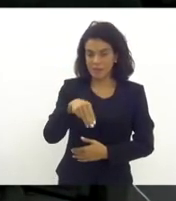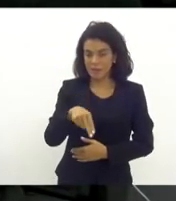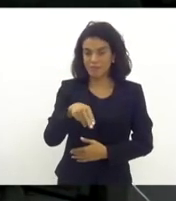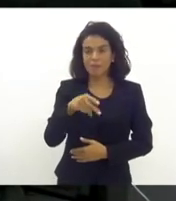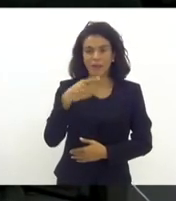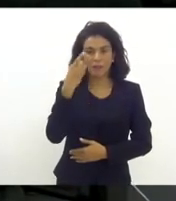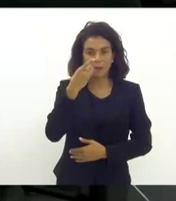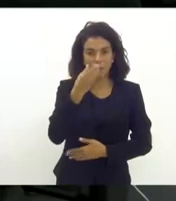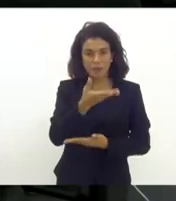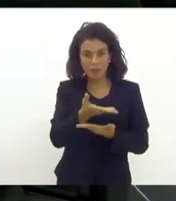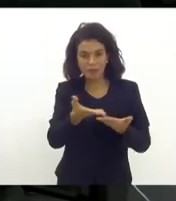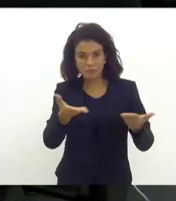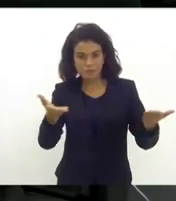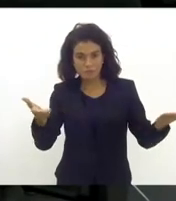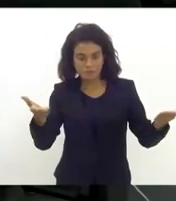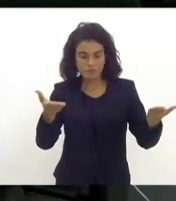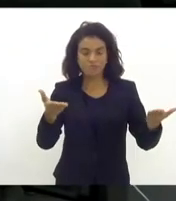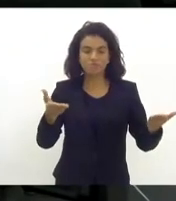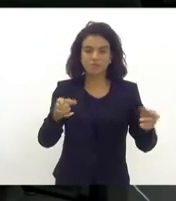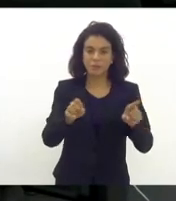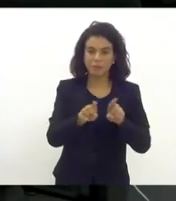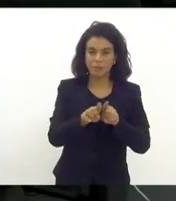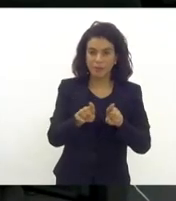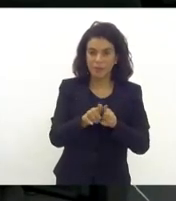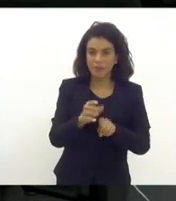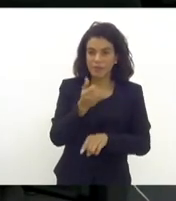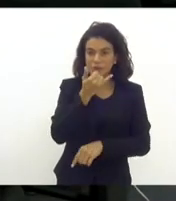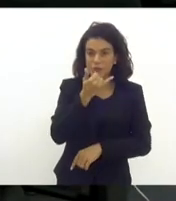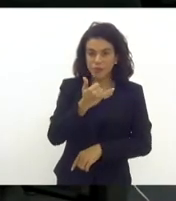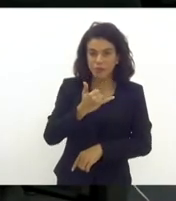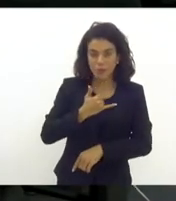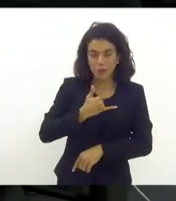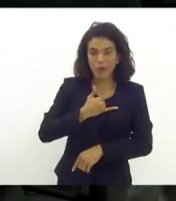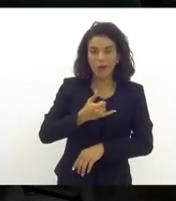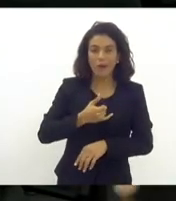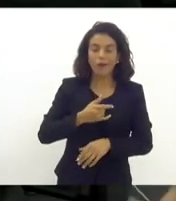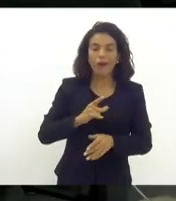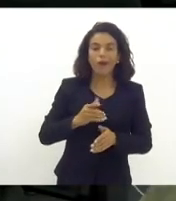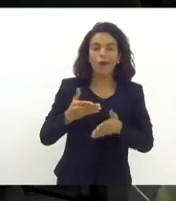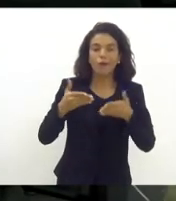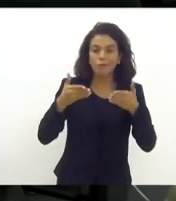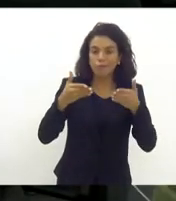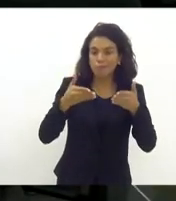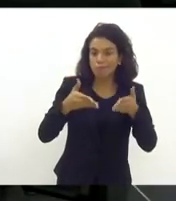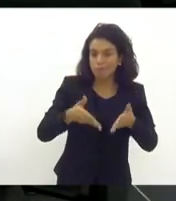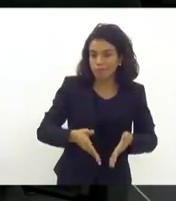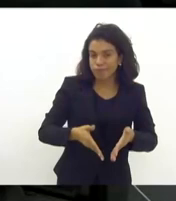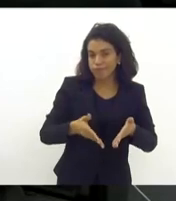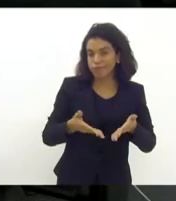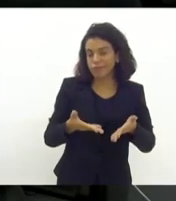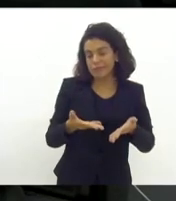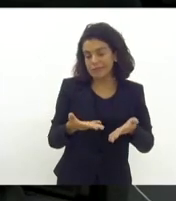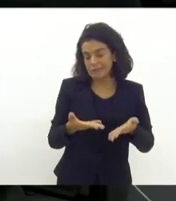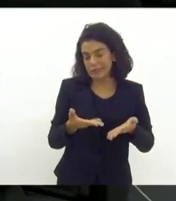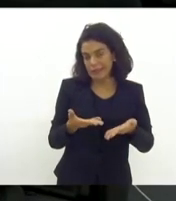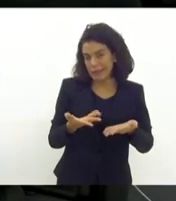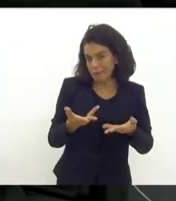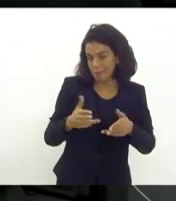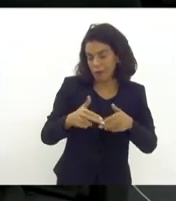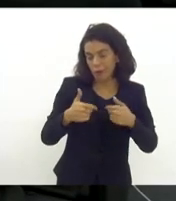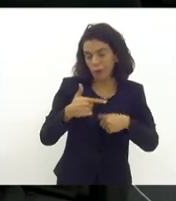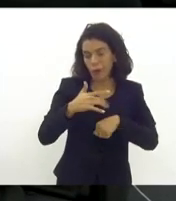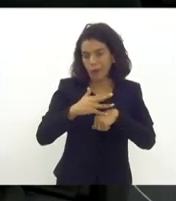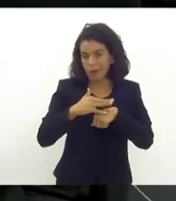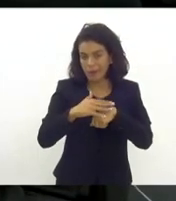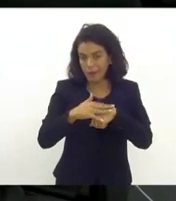né são todos os deputados quero pedir desculpa não pude participar antes estava adoentada e você breve